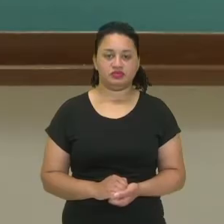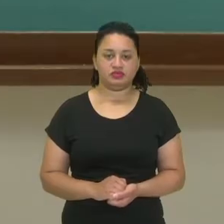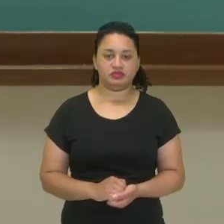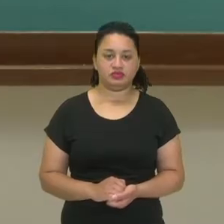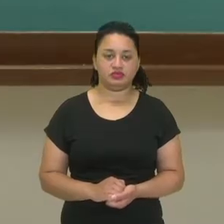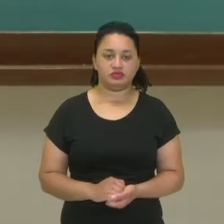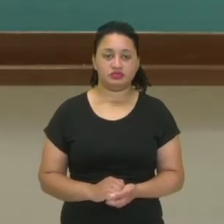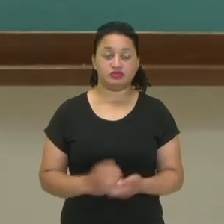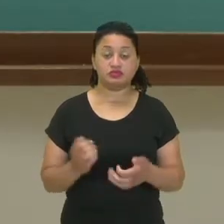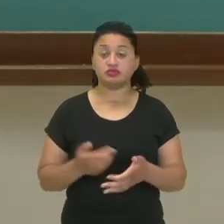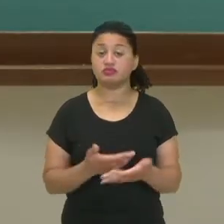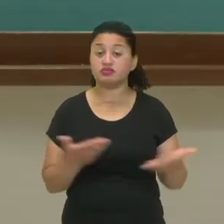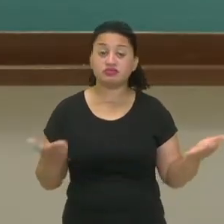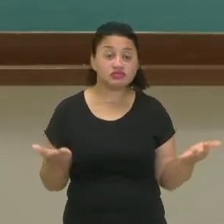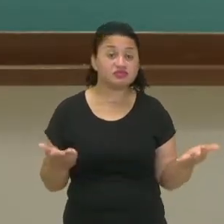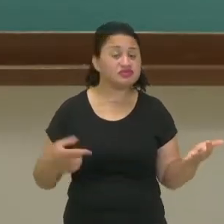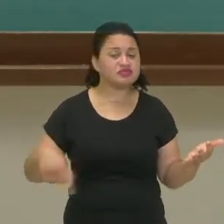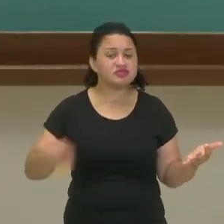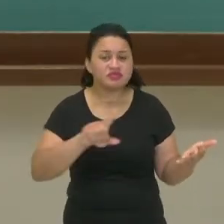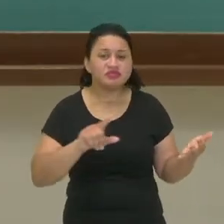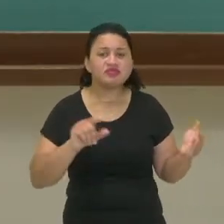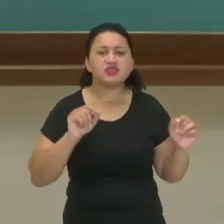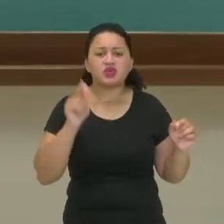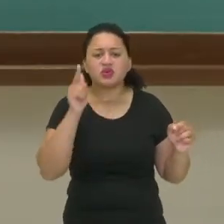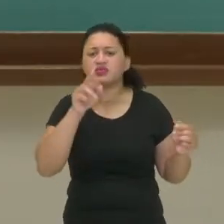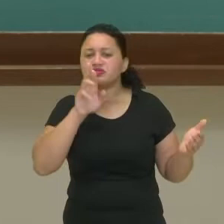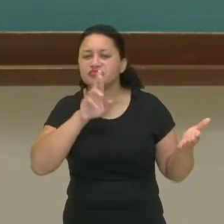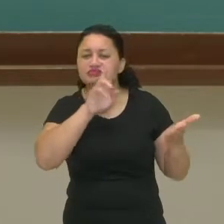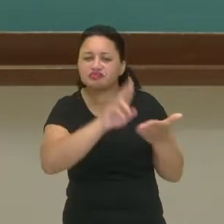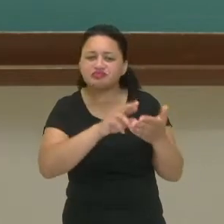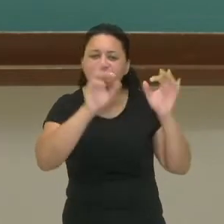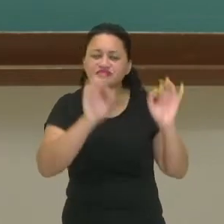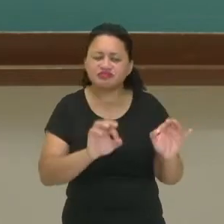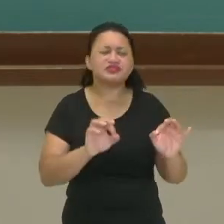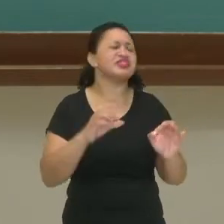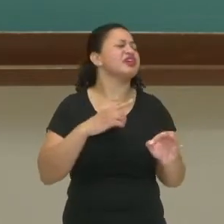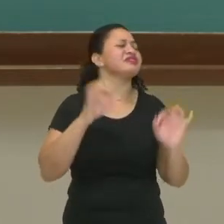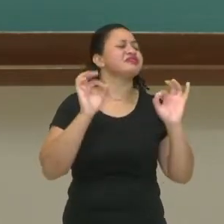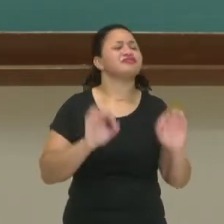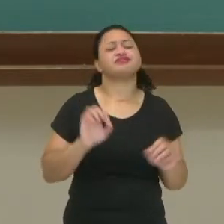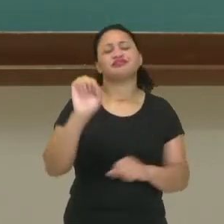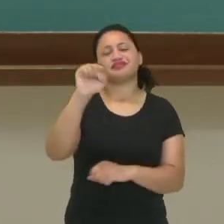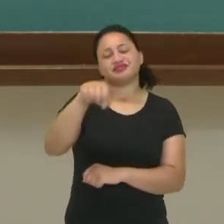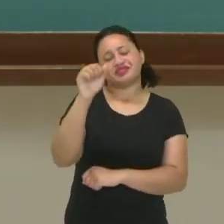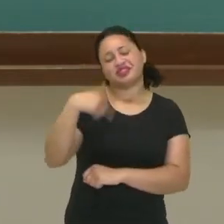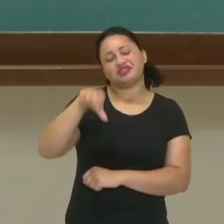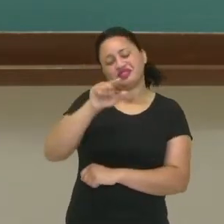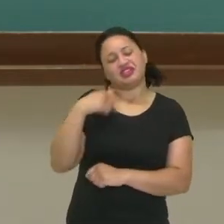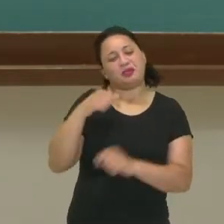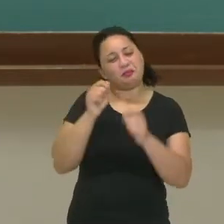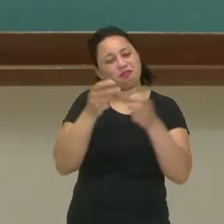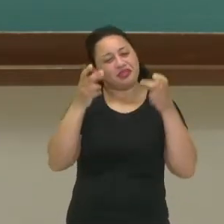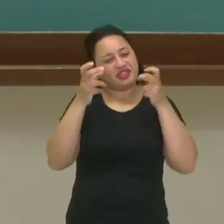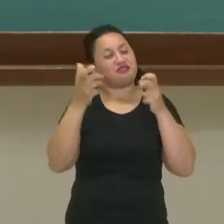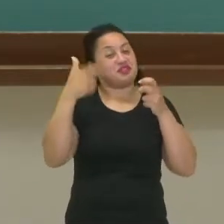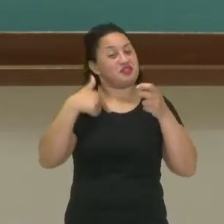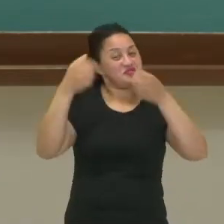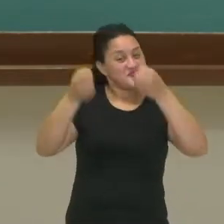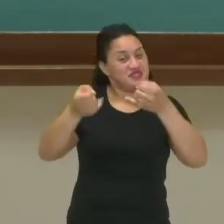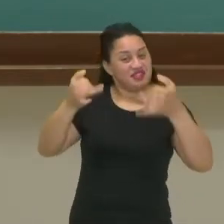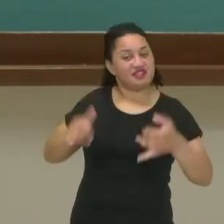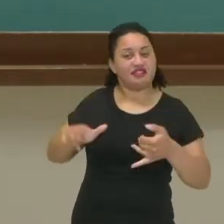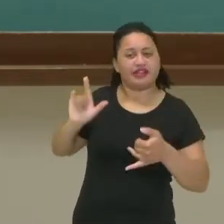E aí, meu amiguinho? E aí, minha amiguinha? Já responderam? Claro que sim, né? Tava esperto com o que eu falei anteriormente, né?